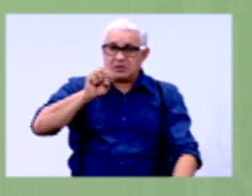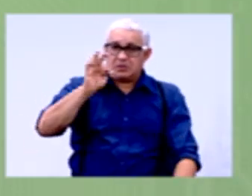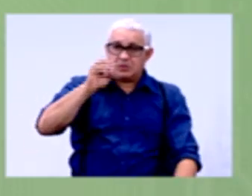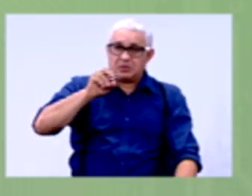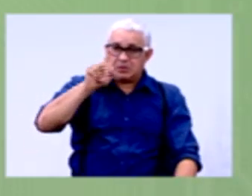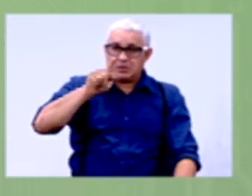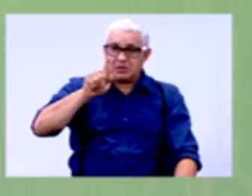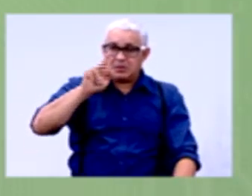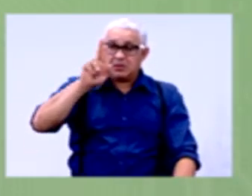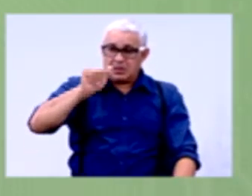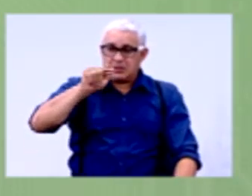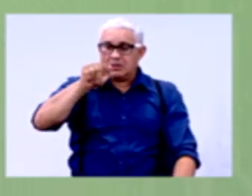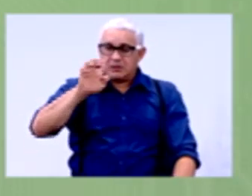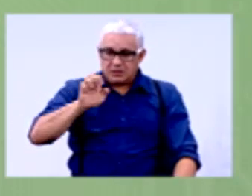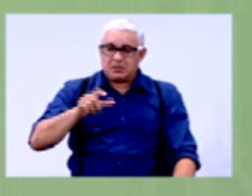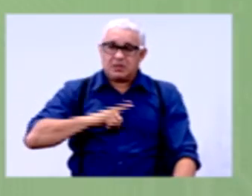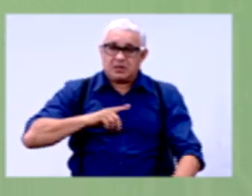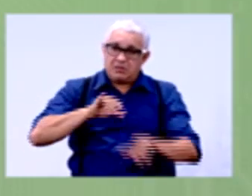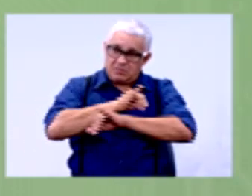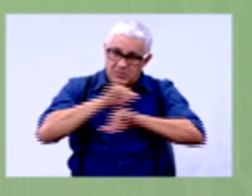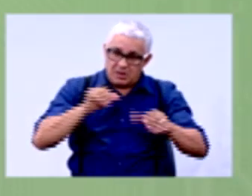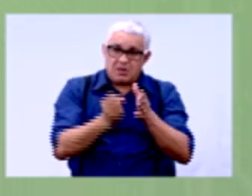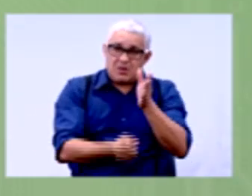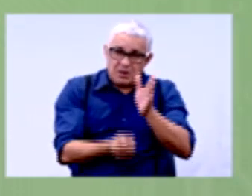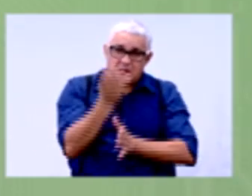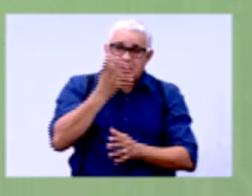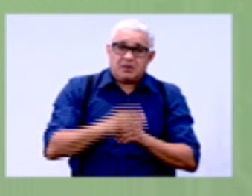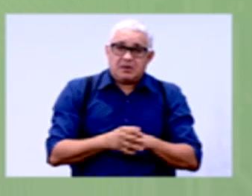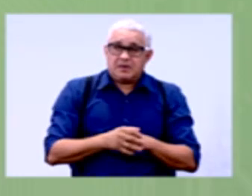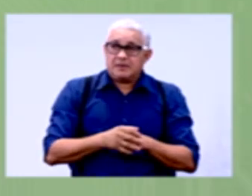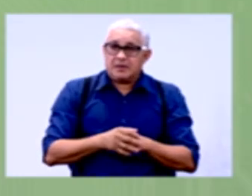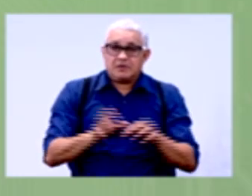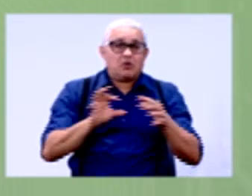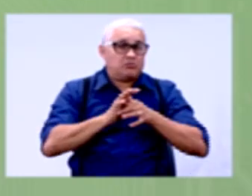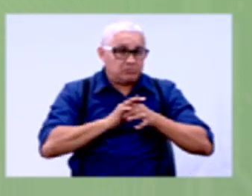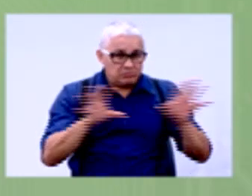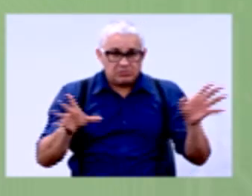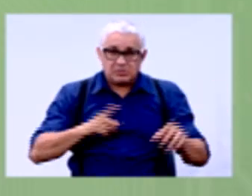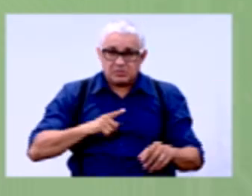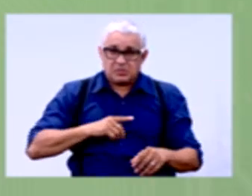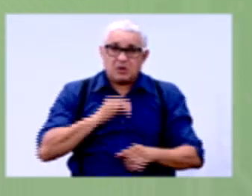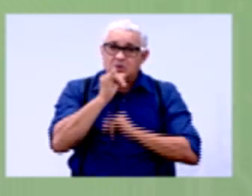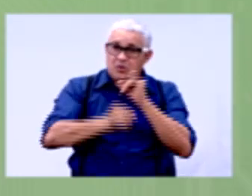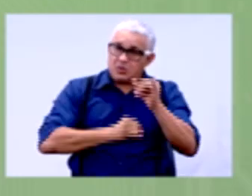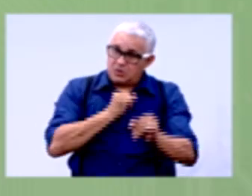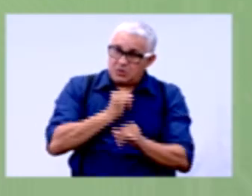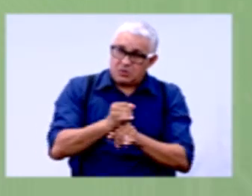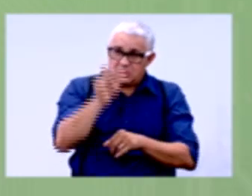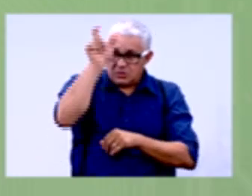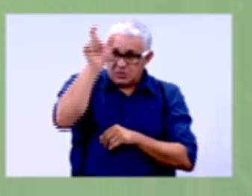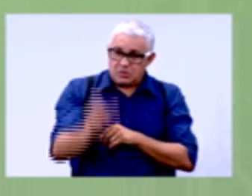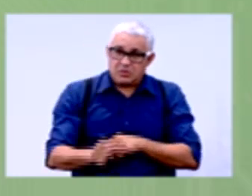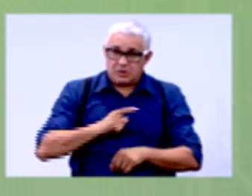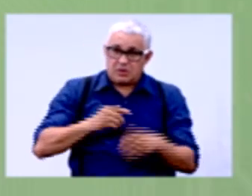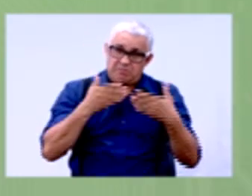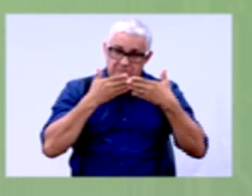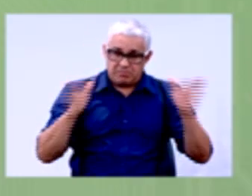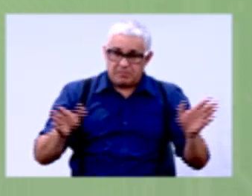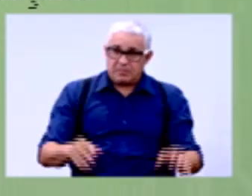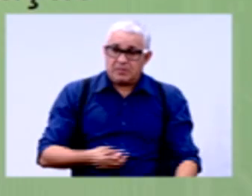existir, ou seja, a informação criada só estará disponível enquanto o navegador do usuário estiver